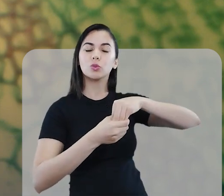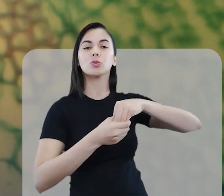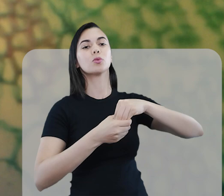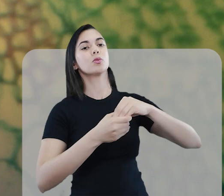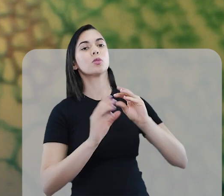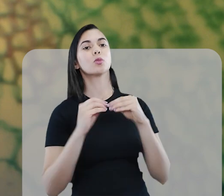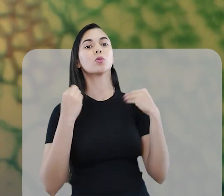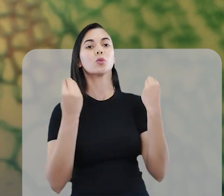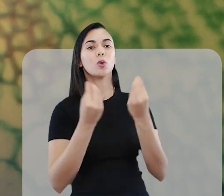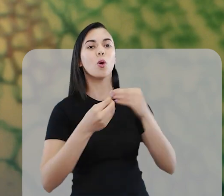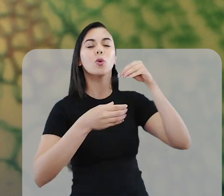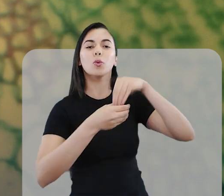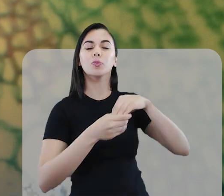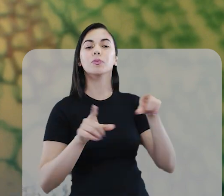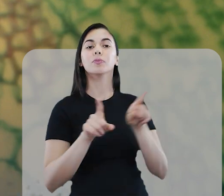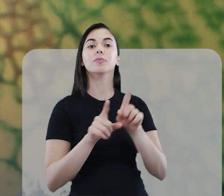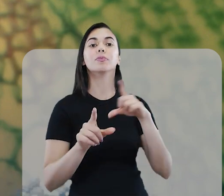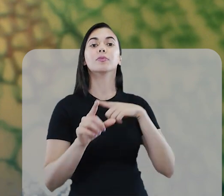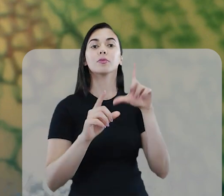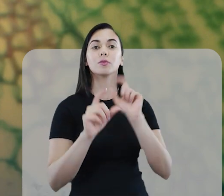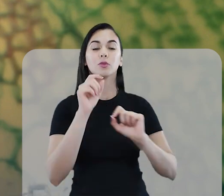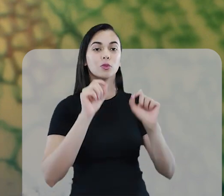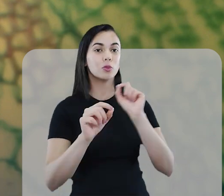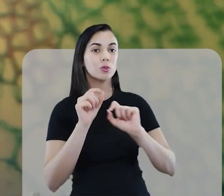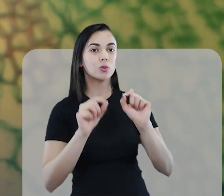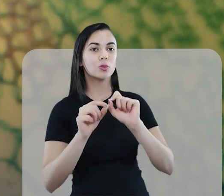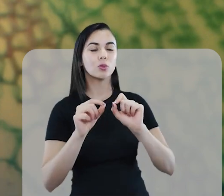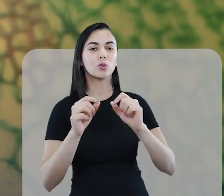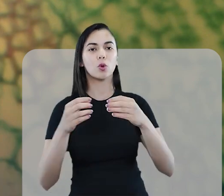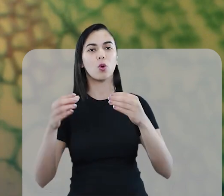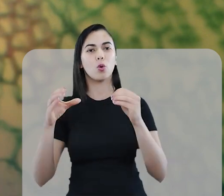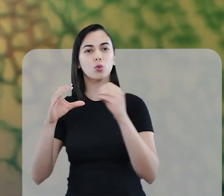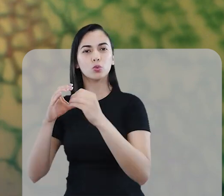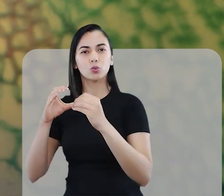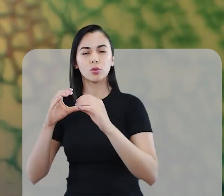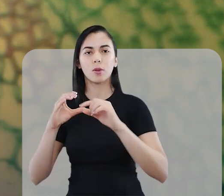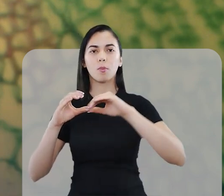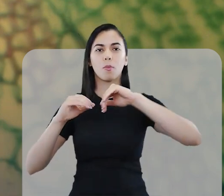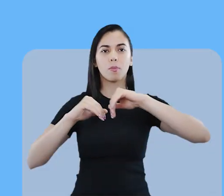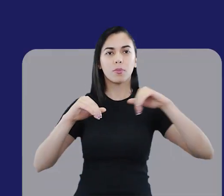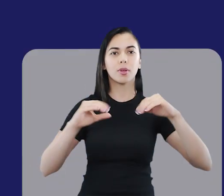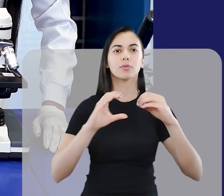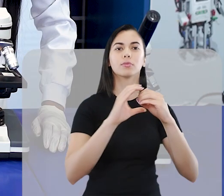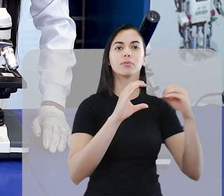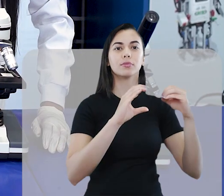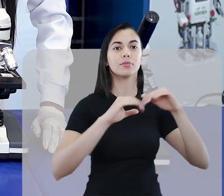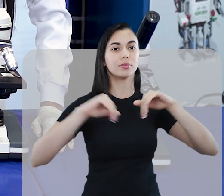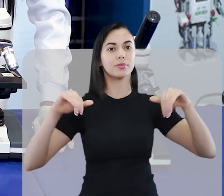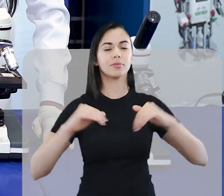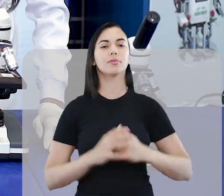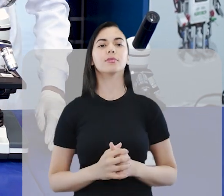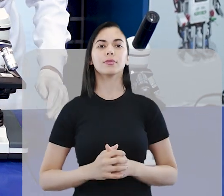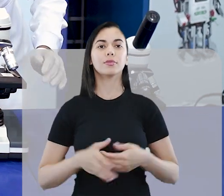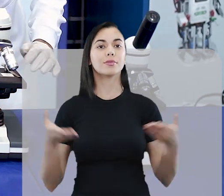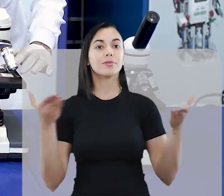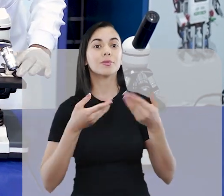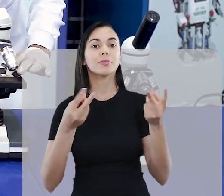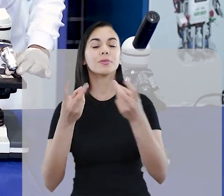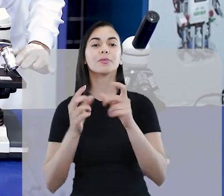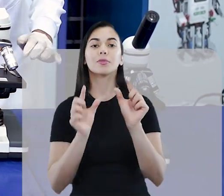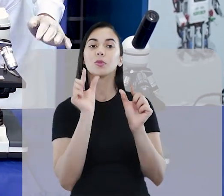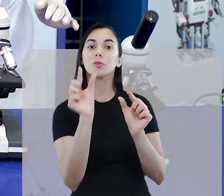armazenamento de substâncias, nós temos essas células com espaços maiores intercelulares. Vamos observar mais